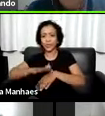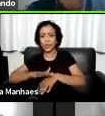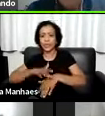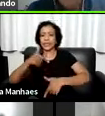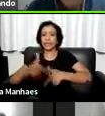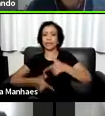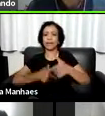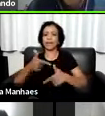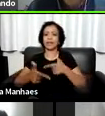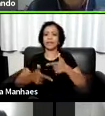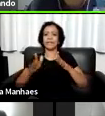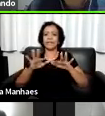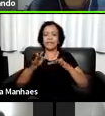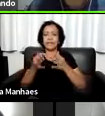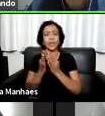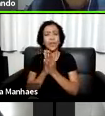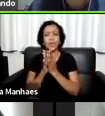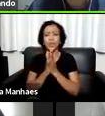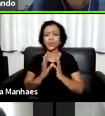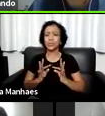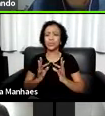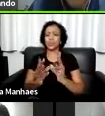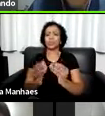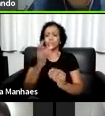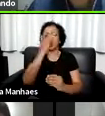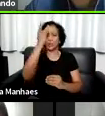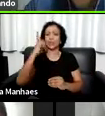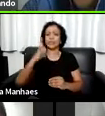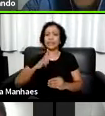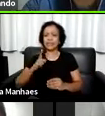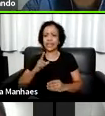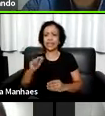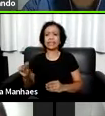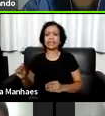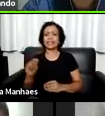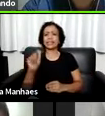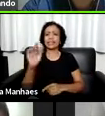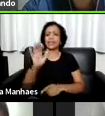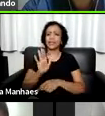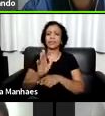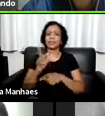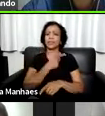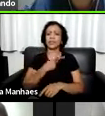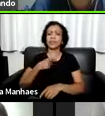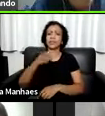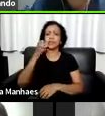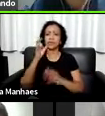sua família. Pastor Ciro, ore por esses pedidos que eu mencionei. Pastor Samuel, por favor.